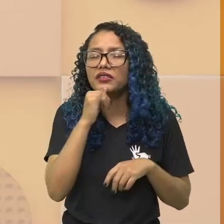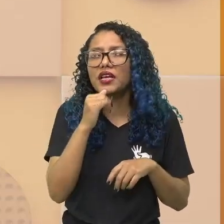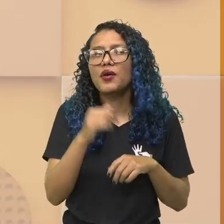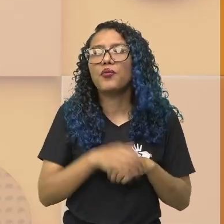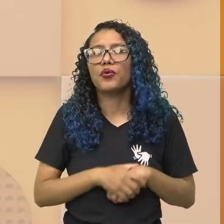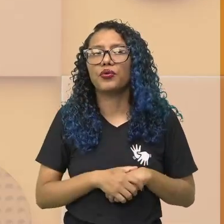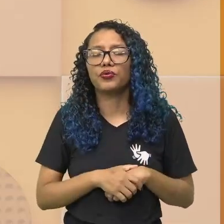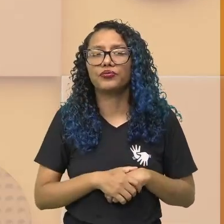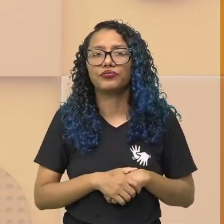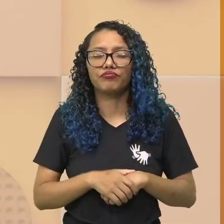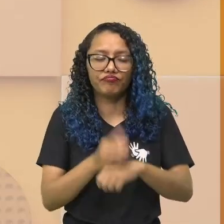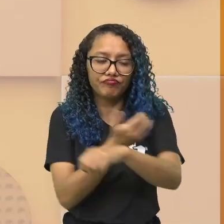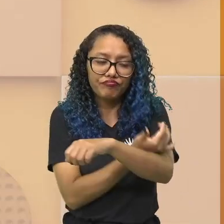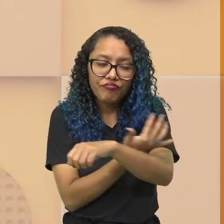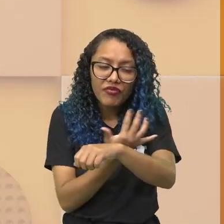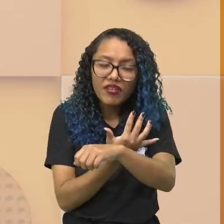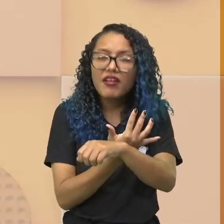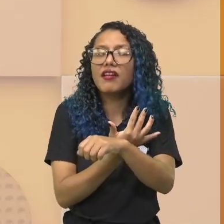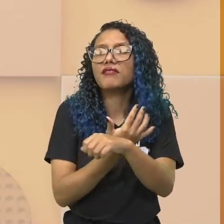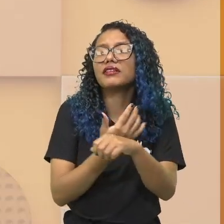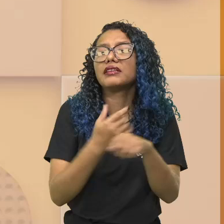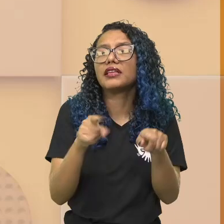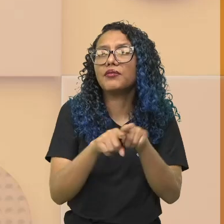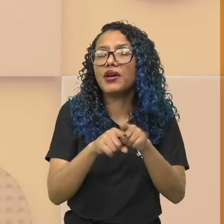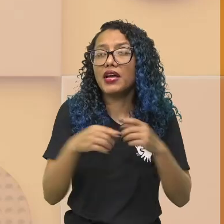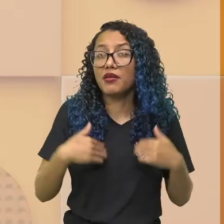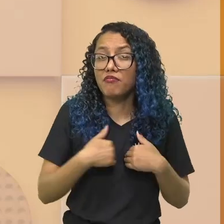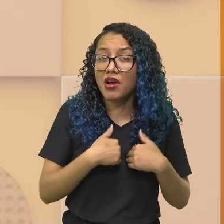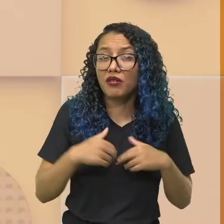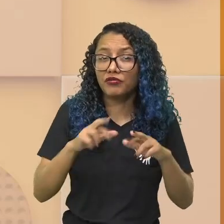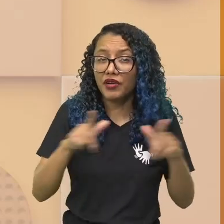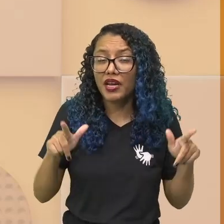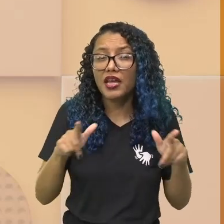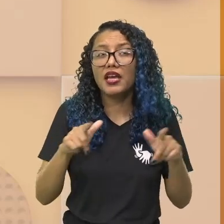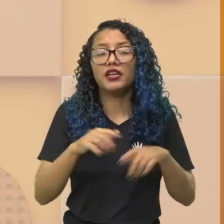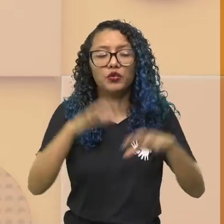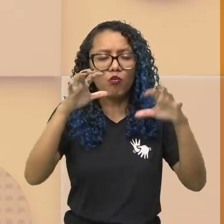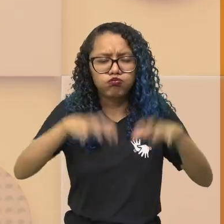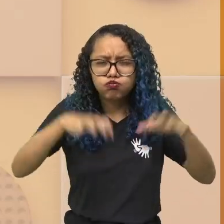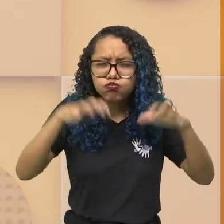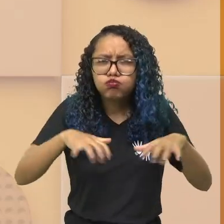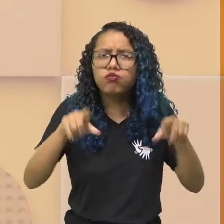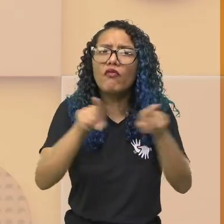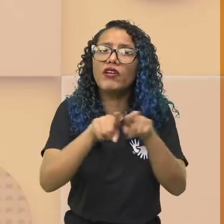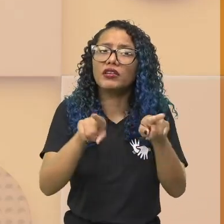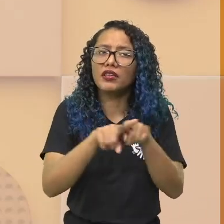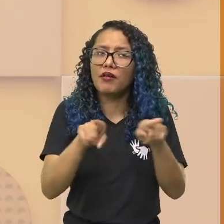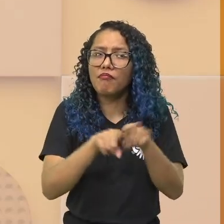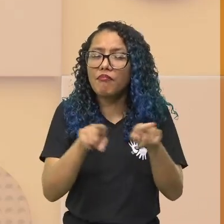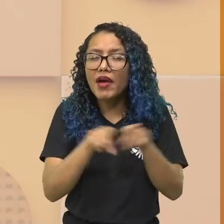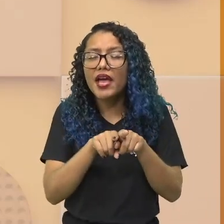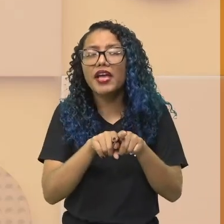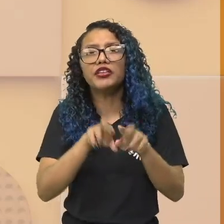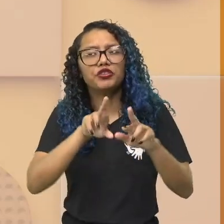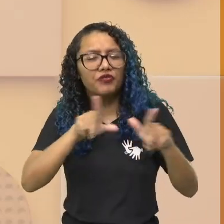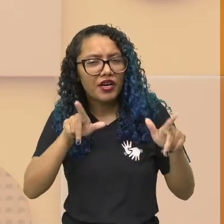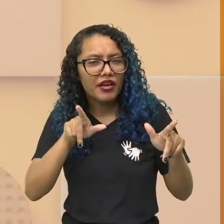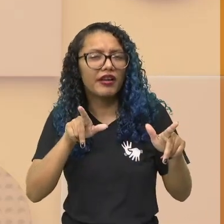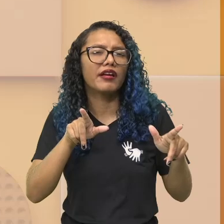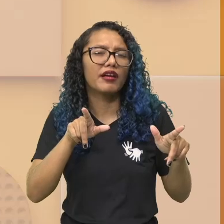Tem espécies animais diferentes, a quantidade de chuva é diferente por lá. Então, por essas diferenças, a gente